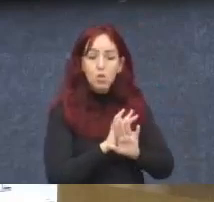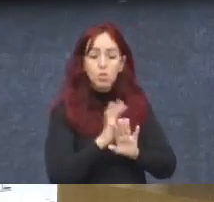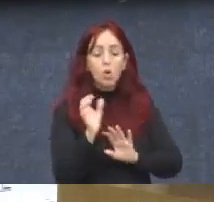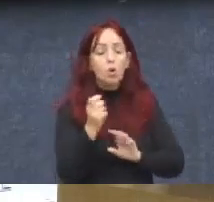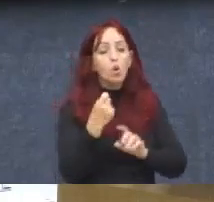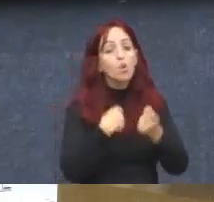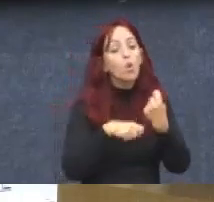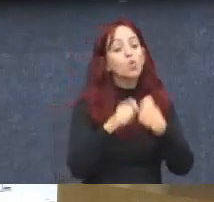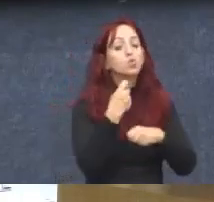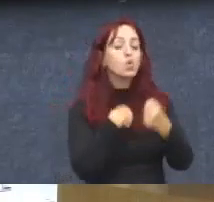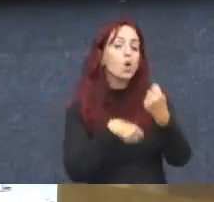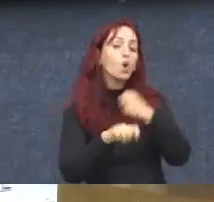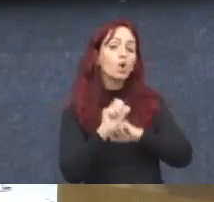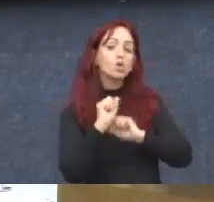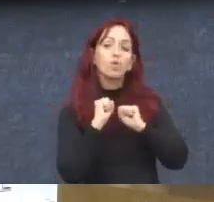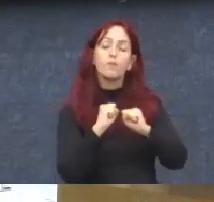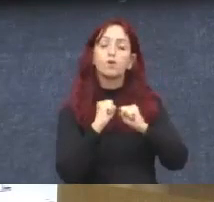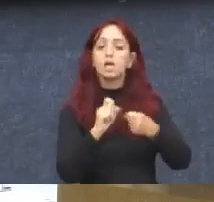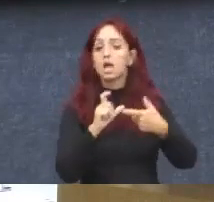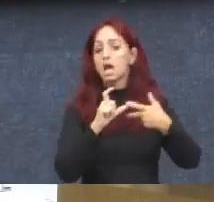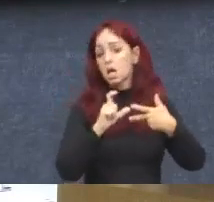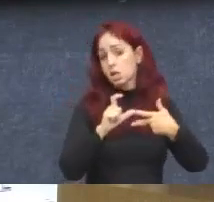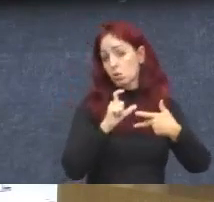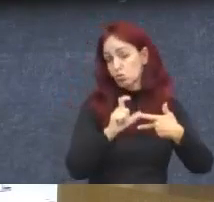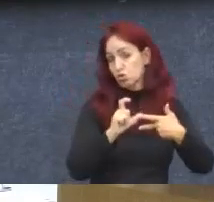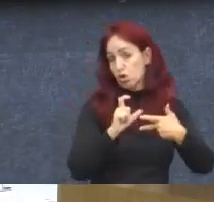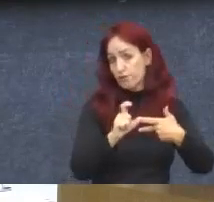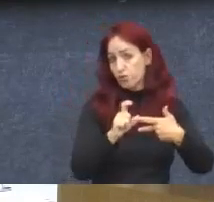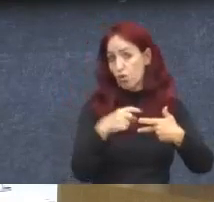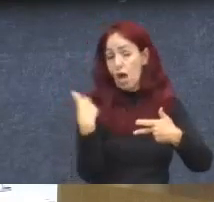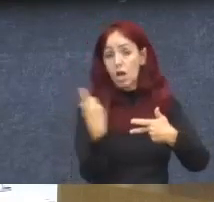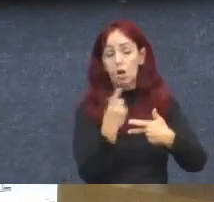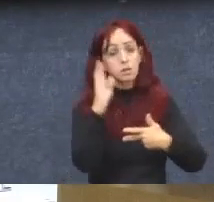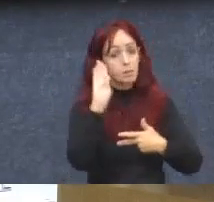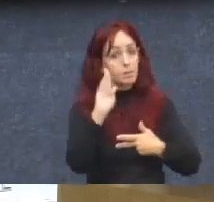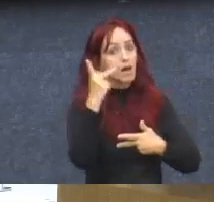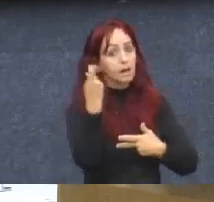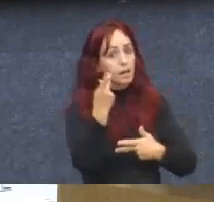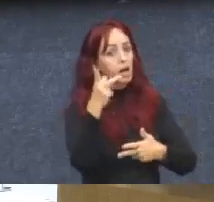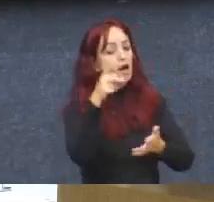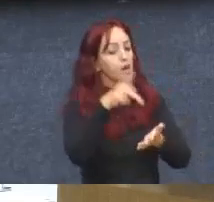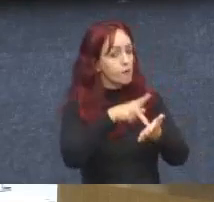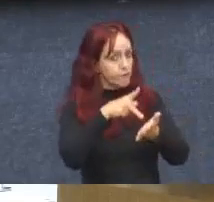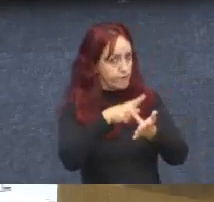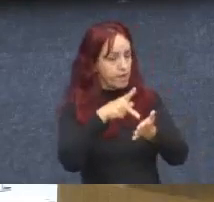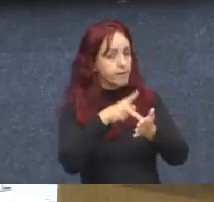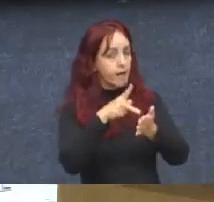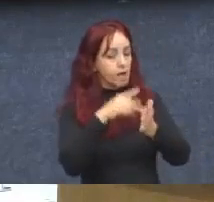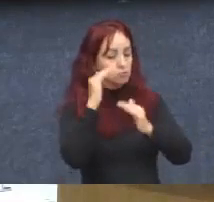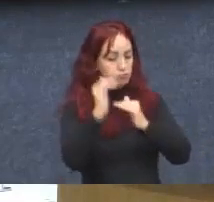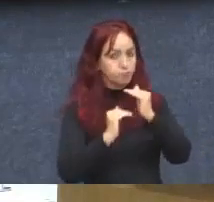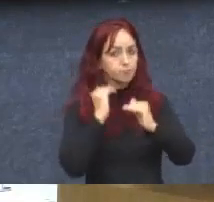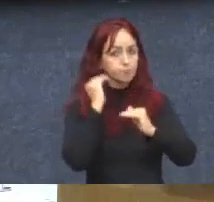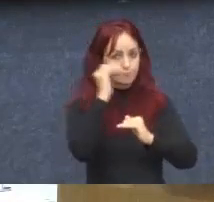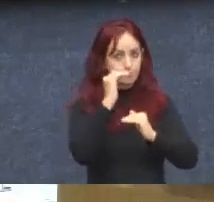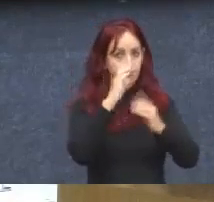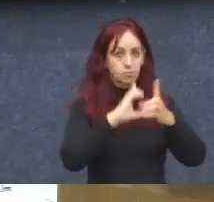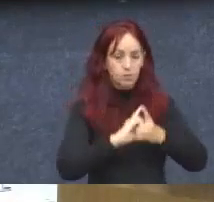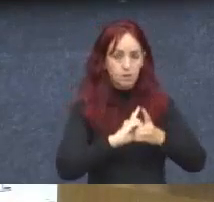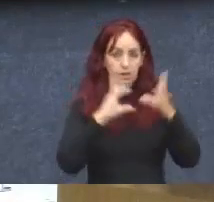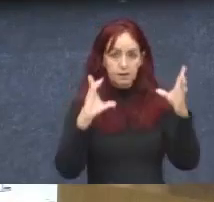do poder executivo, a nossa cidade será verdadeiramente um palco de